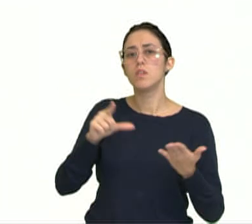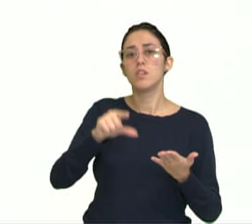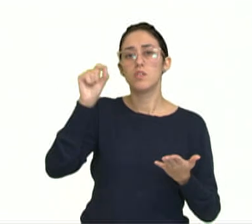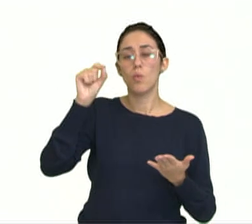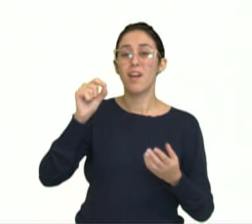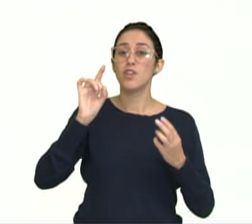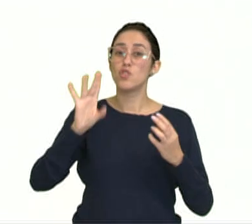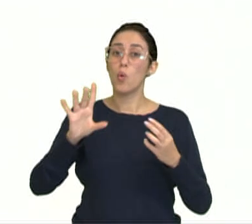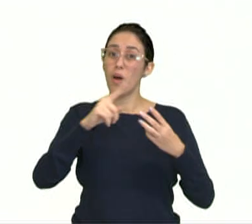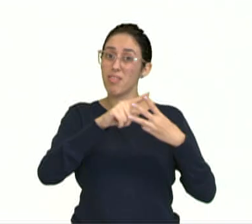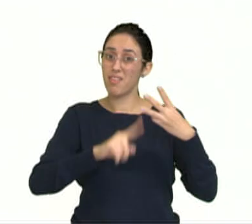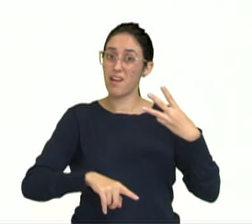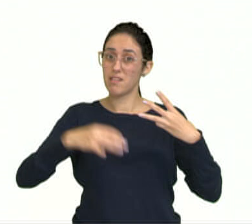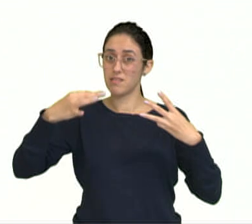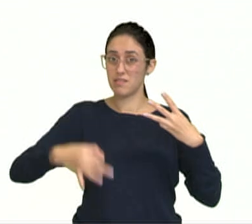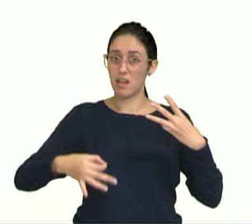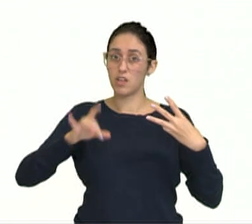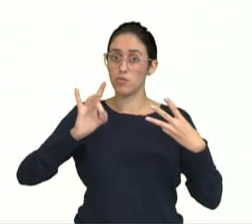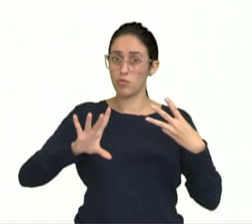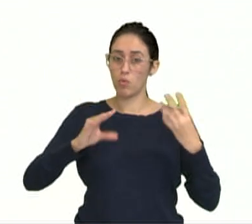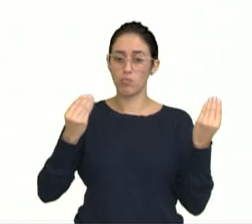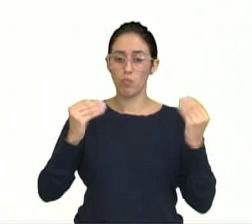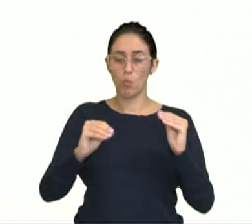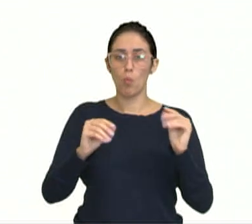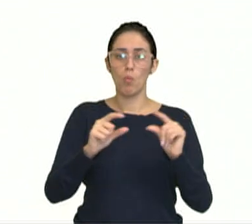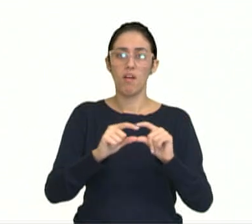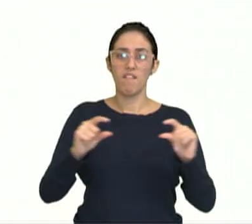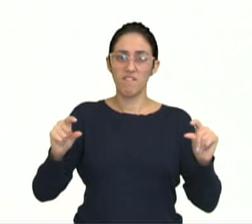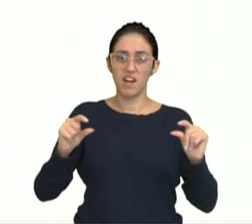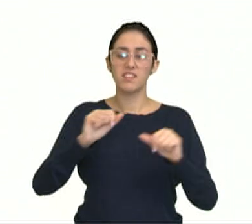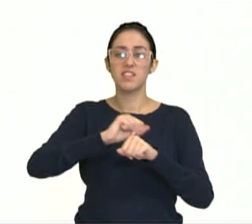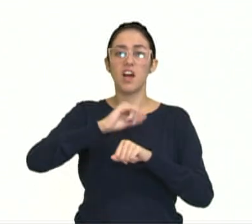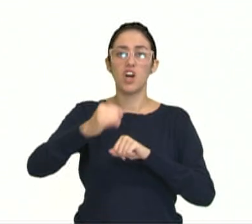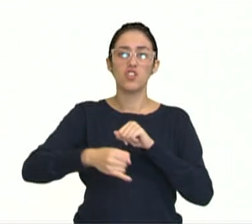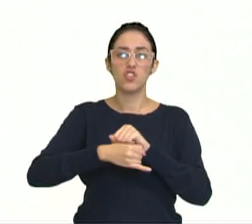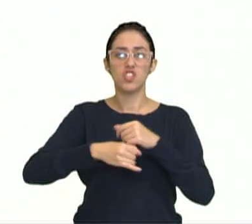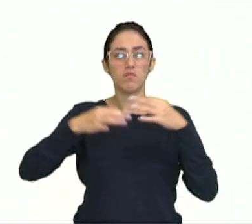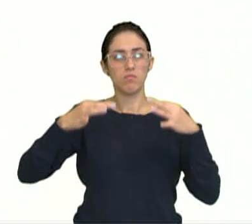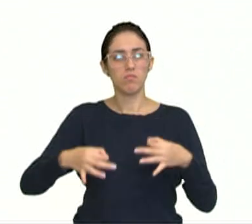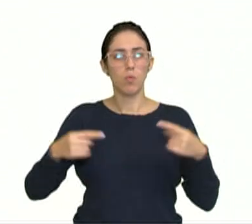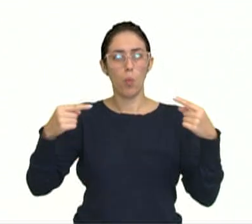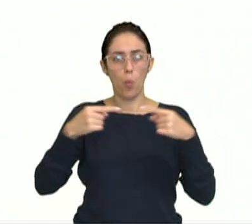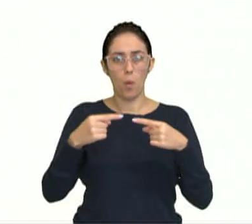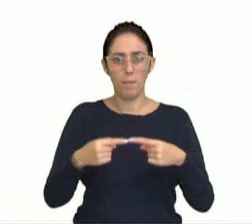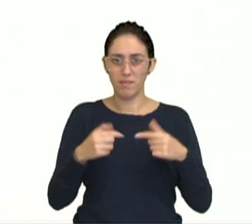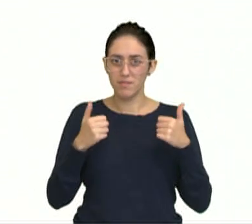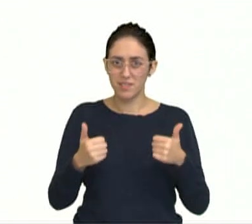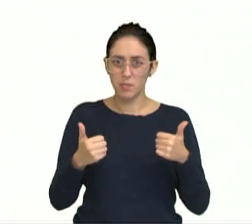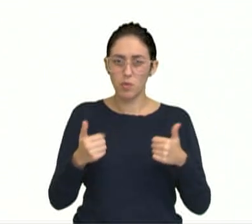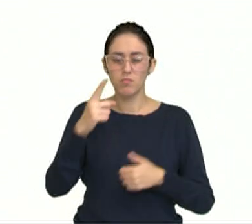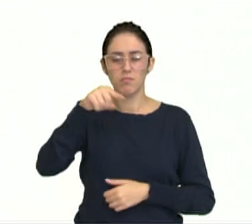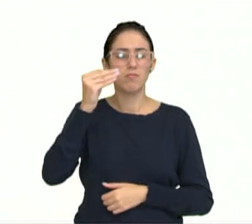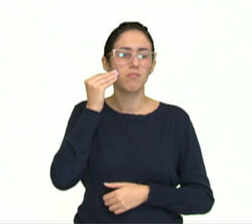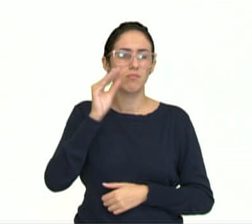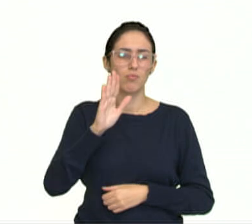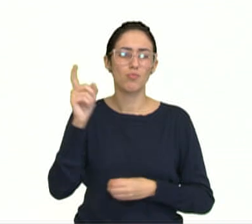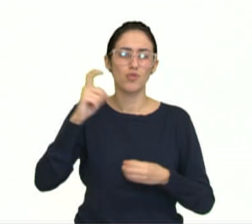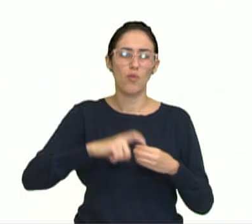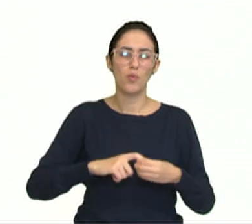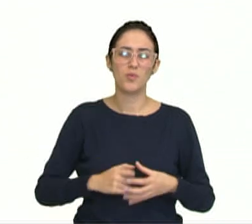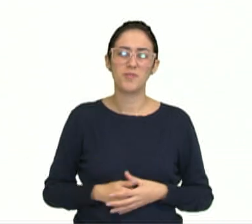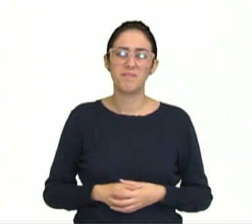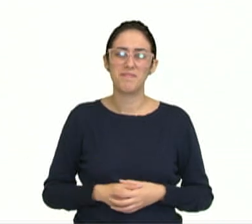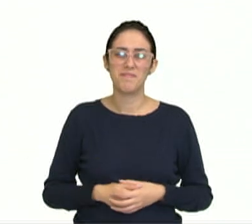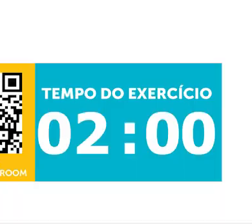estão corretas aqui, completando as frases com os adjetivos que estão dentro dos parênteses, tá bom? Façam aí que eu já volto para corrigir.